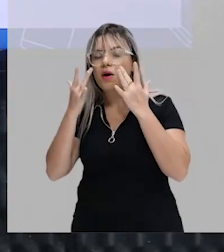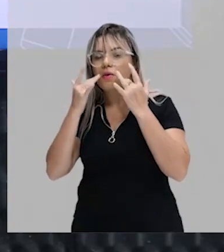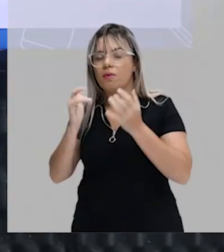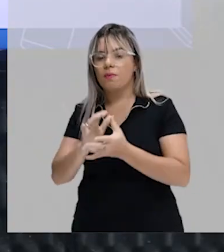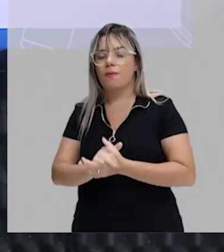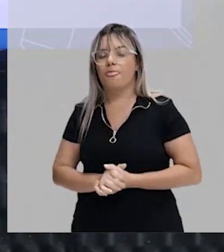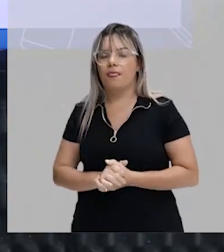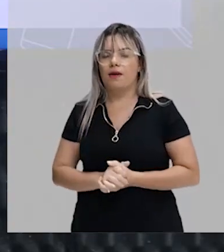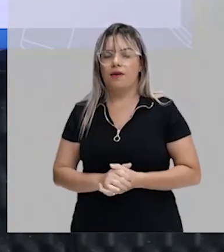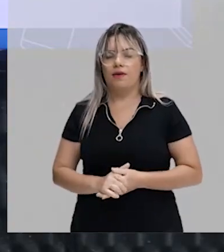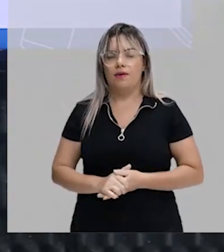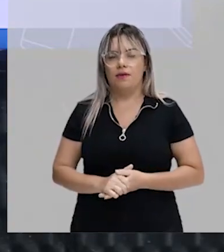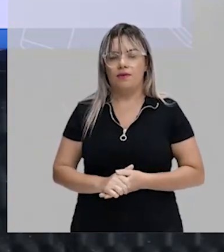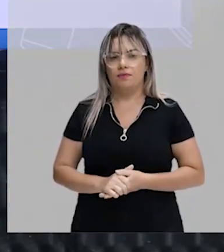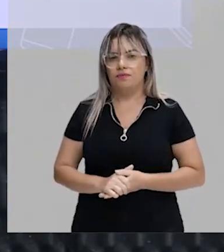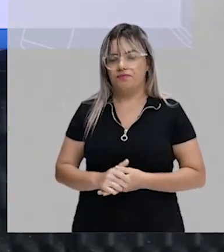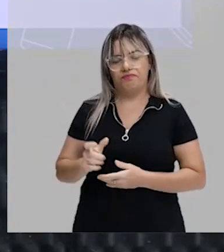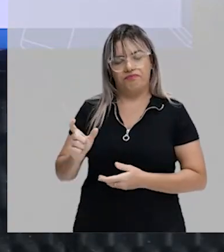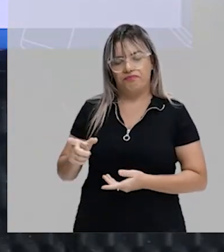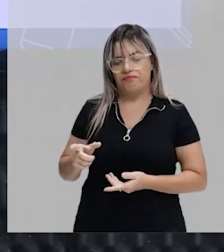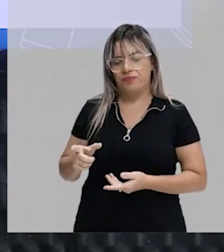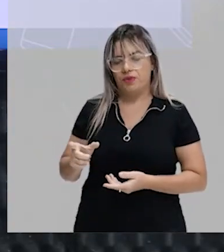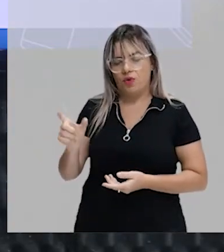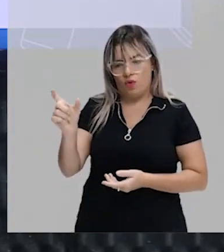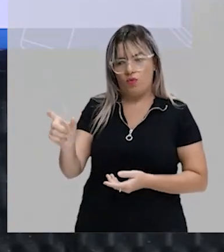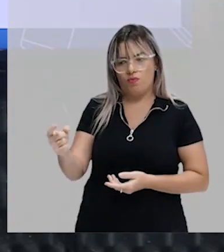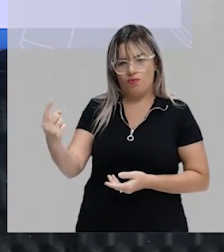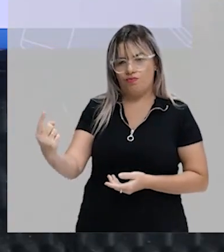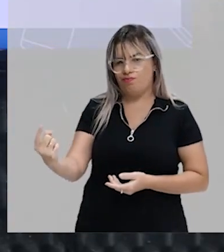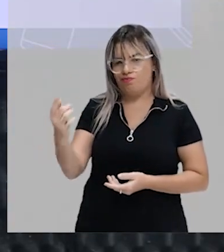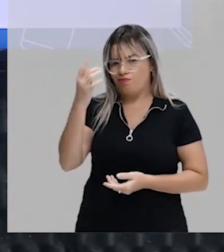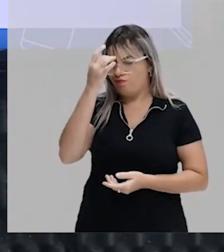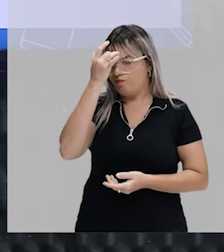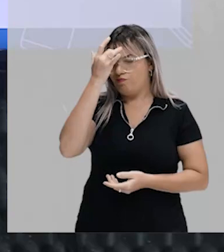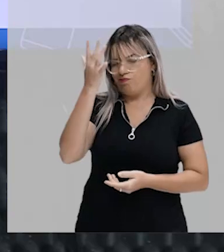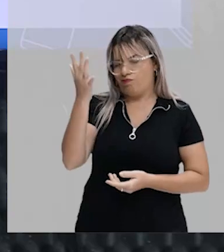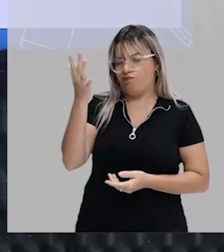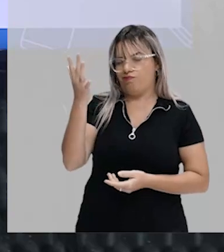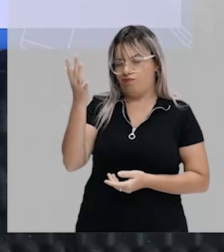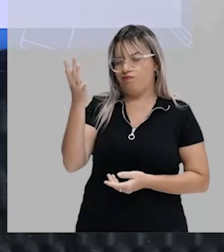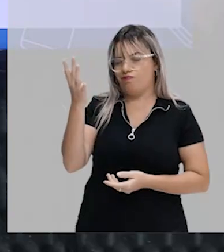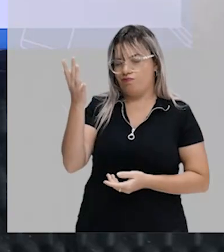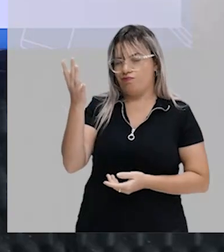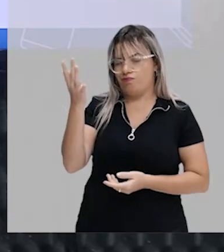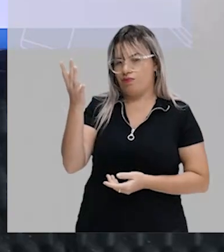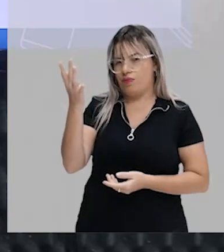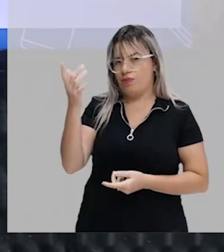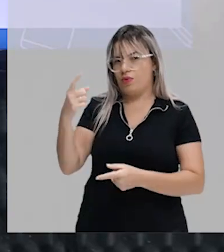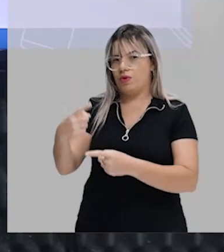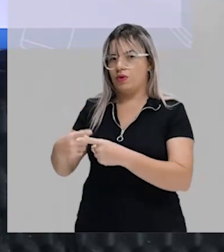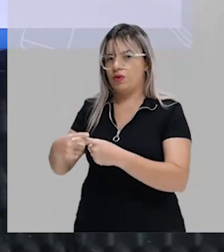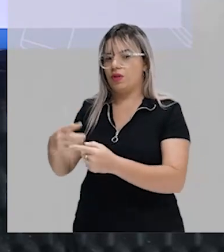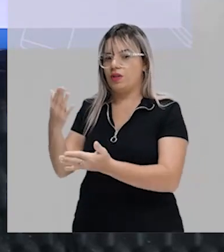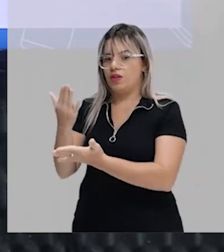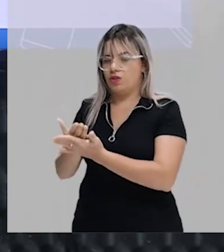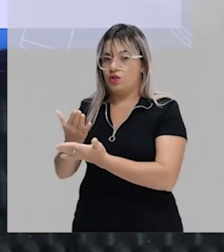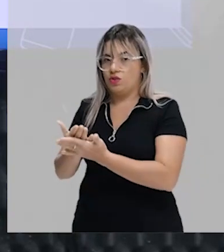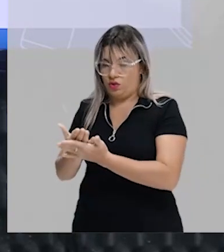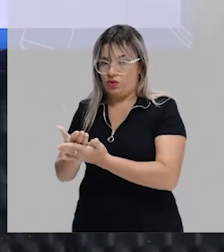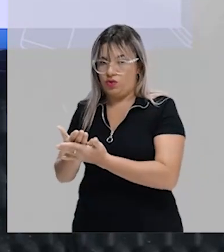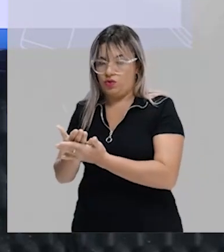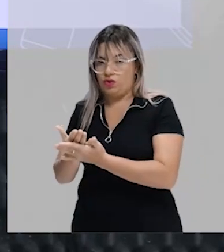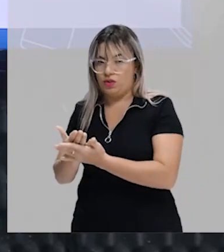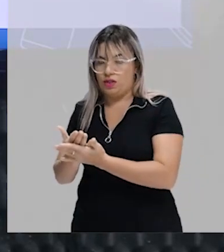poderia dar aula de literatura facilmente. Por quê? Porque ele estuda arte. Dentro do curso de letras, que é a